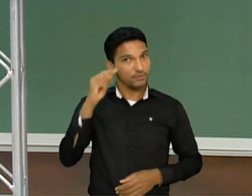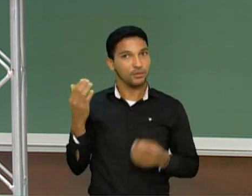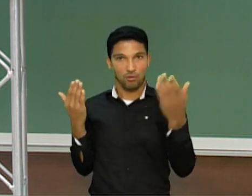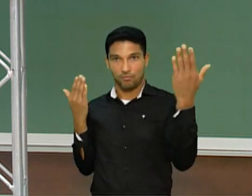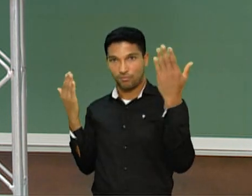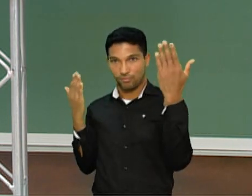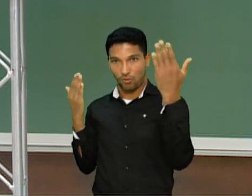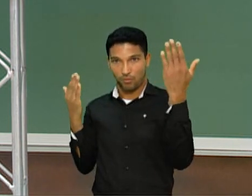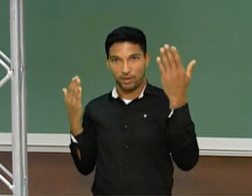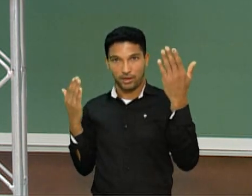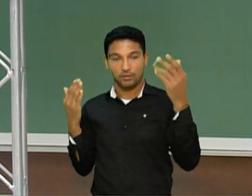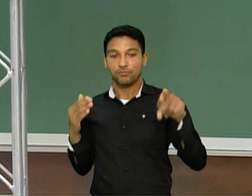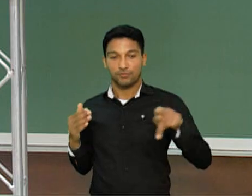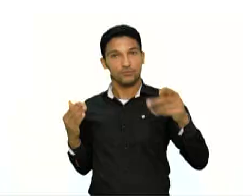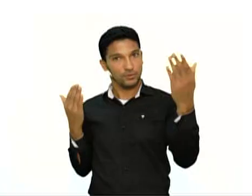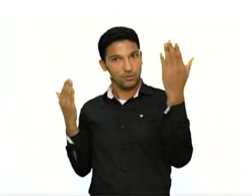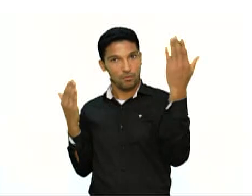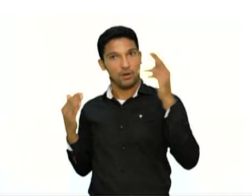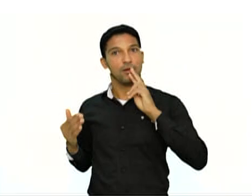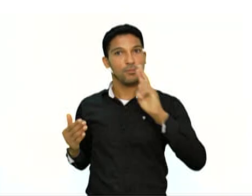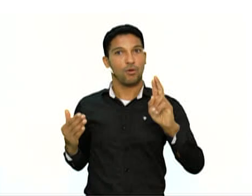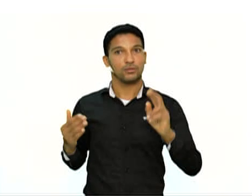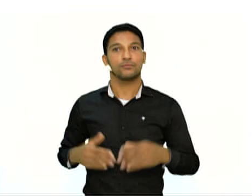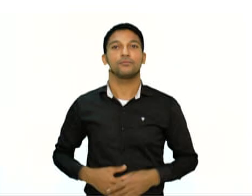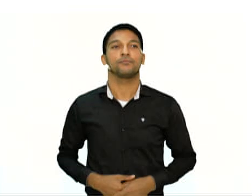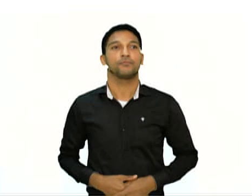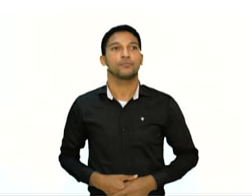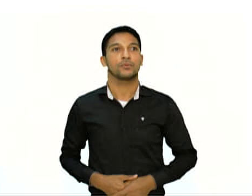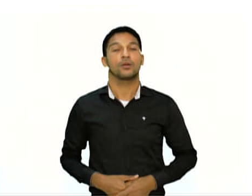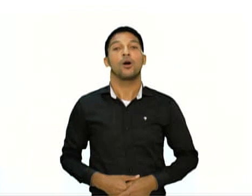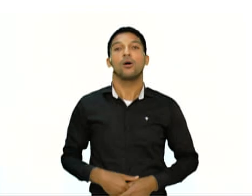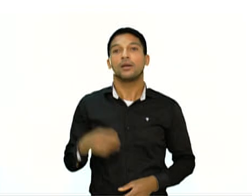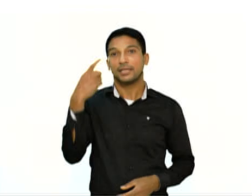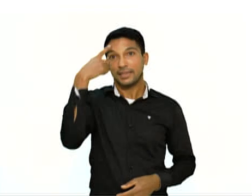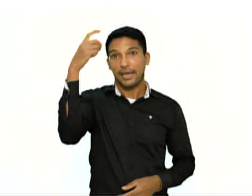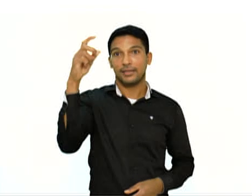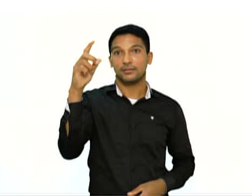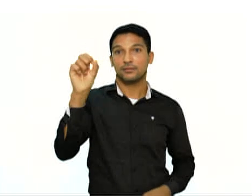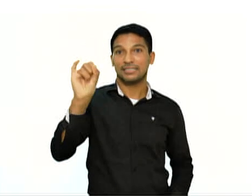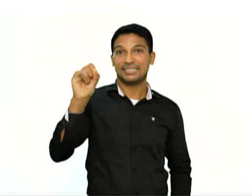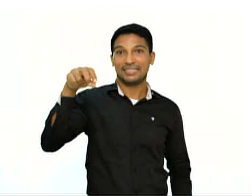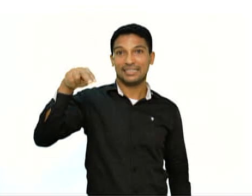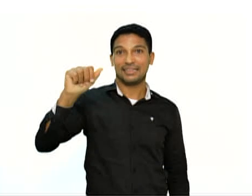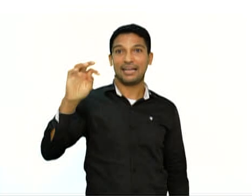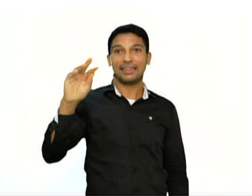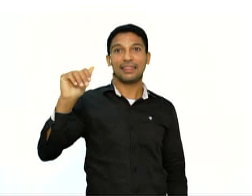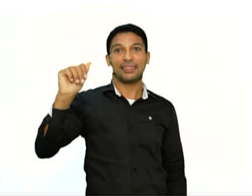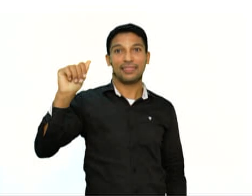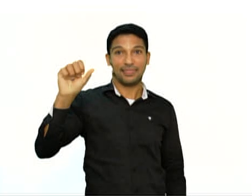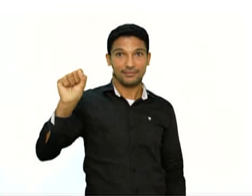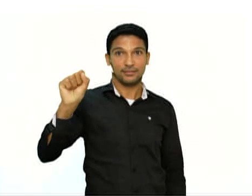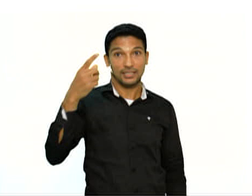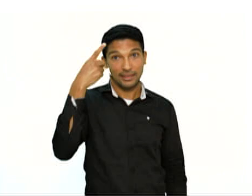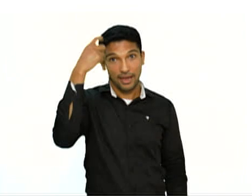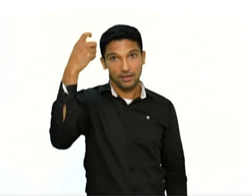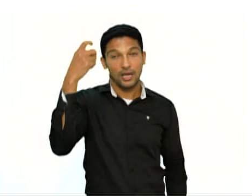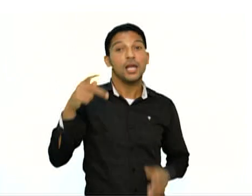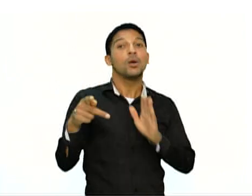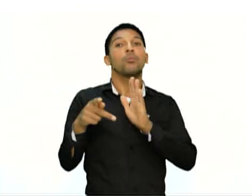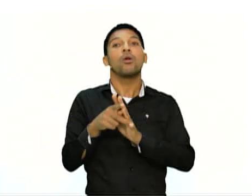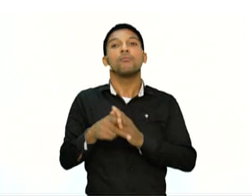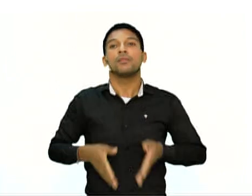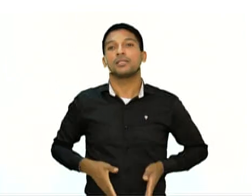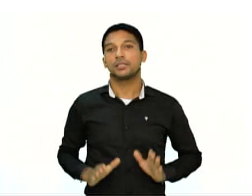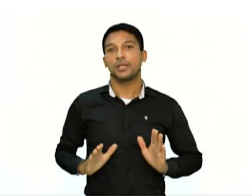aí parecido com o que você escreveu no caderno. Ideias inatas são aquelas nascidas conosco, né? Aquela que